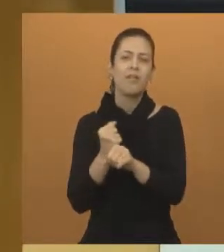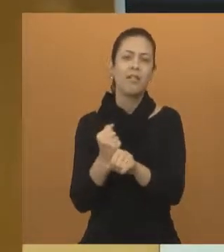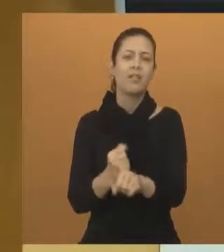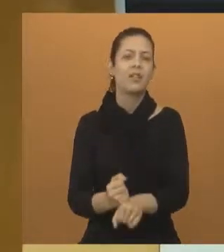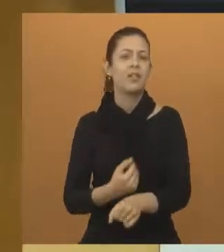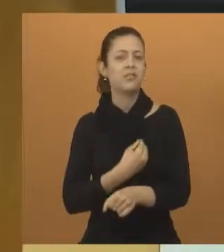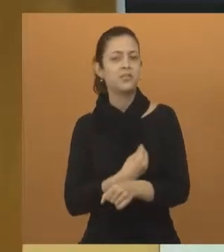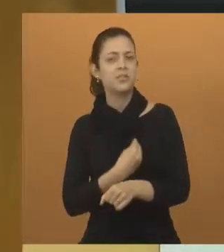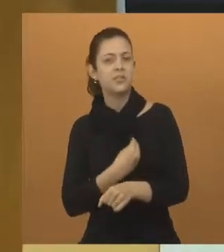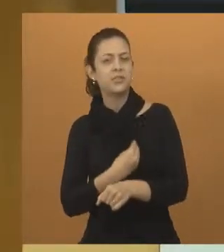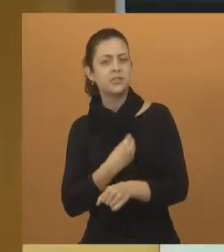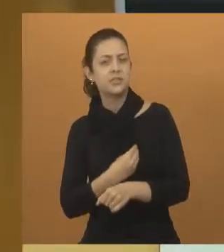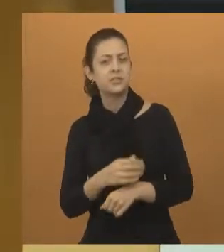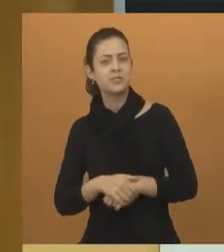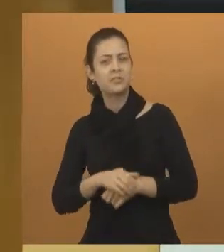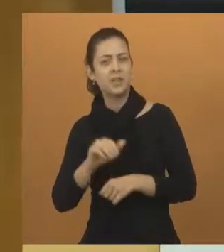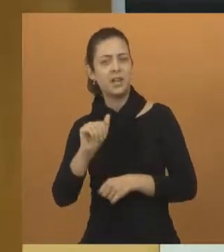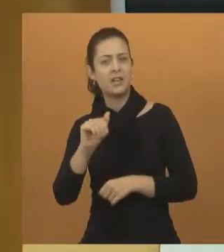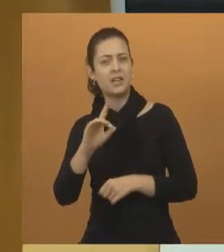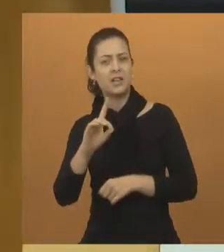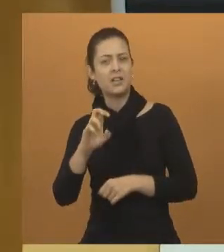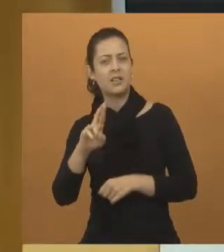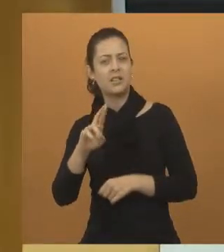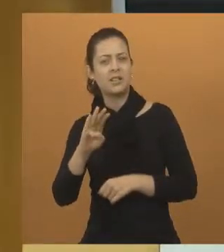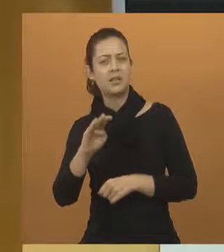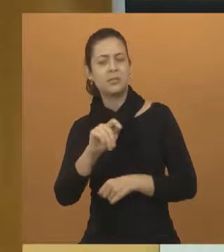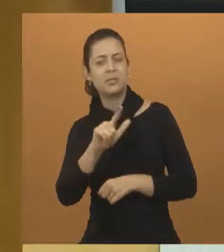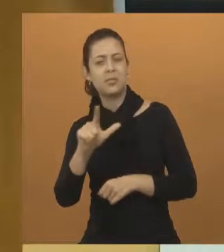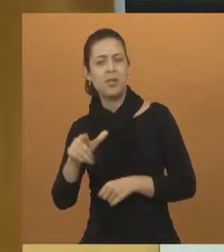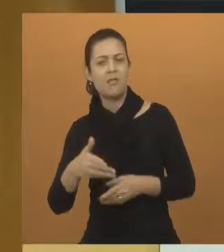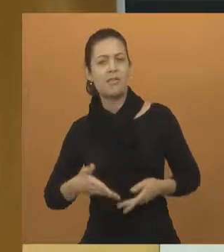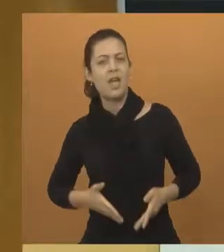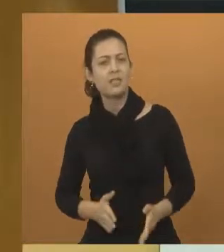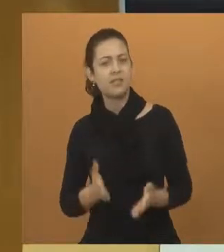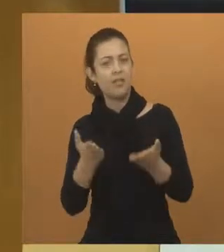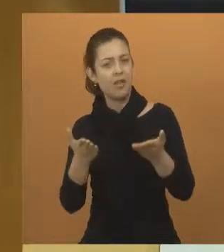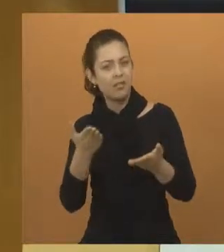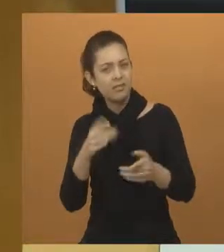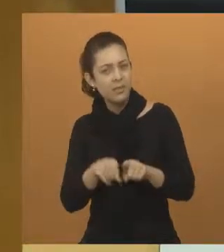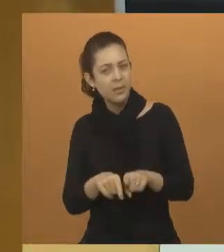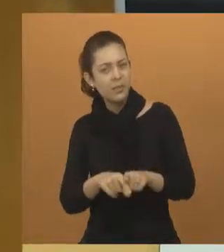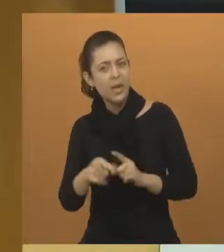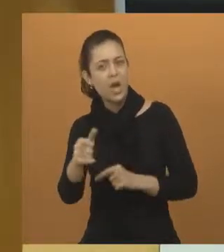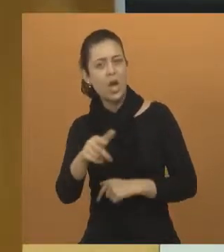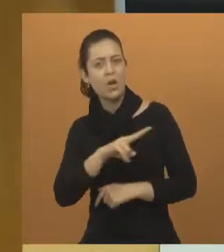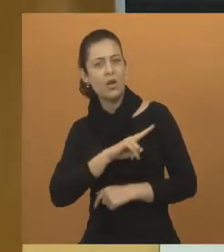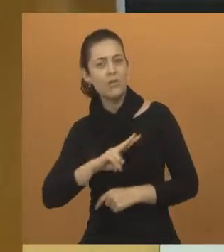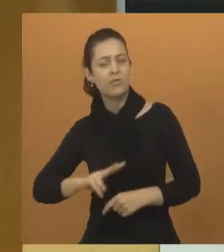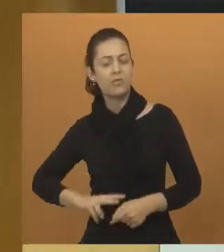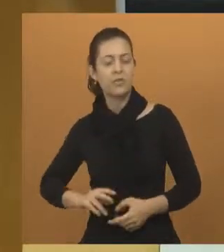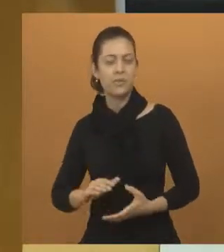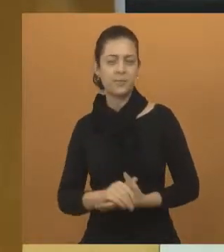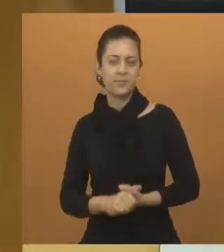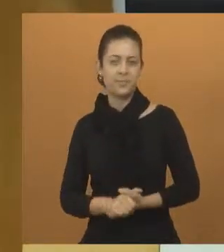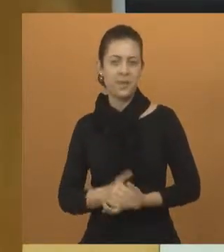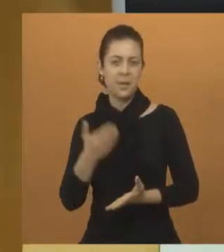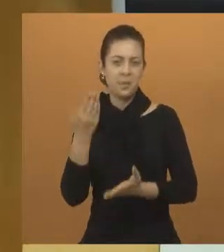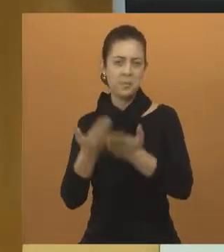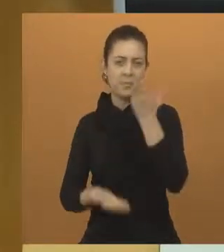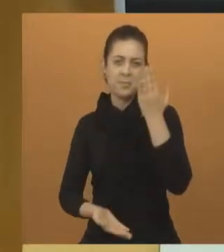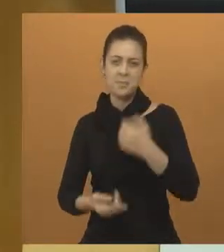que vivemos ali, Lerbal nasceu ali também no São João, sabe do que eu estou falando. Então, uma coisa que nós não podemos